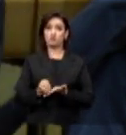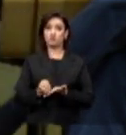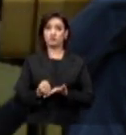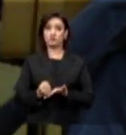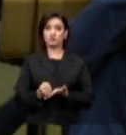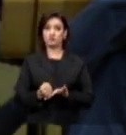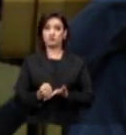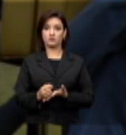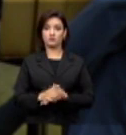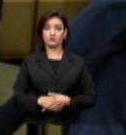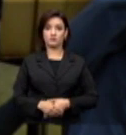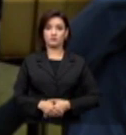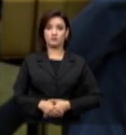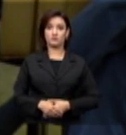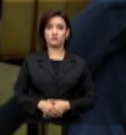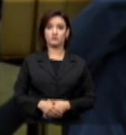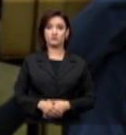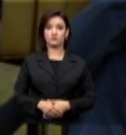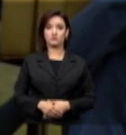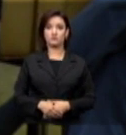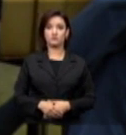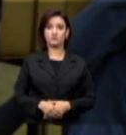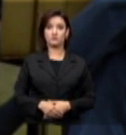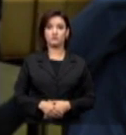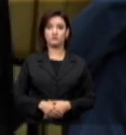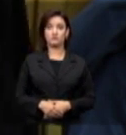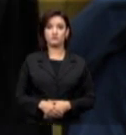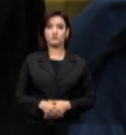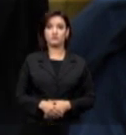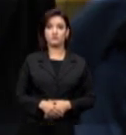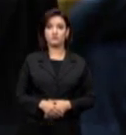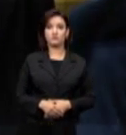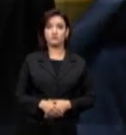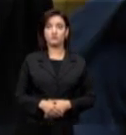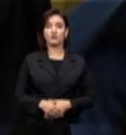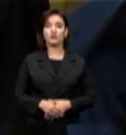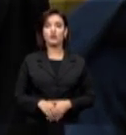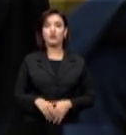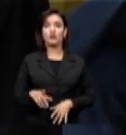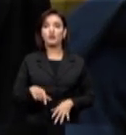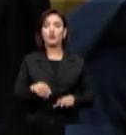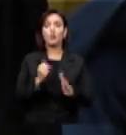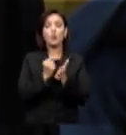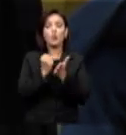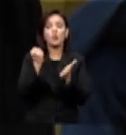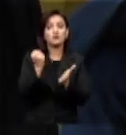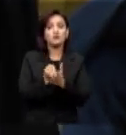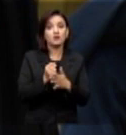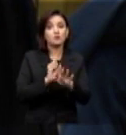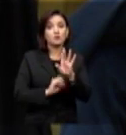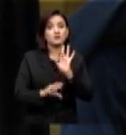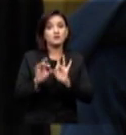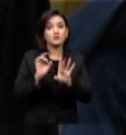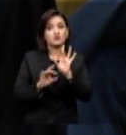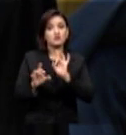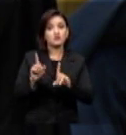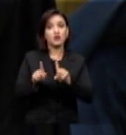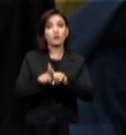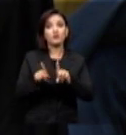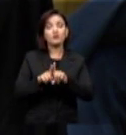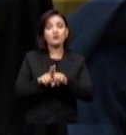de modelagem estruturante. O caráter especial do seu contrato e da sua